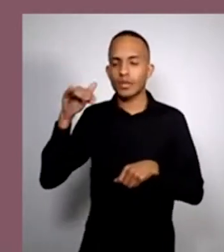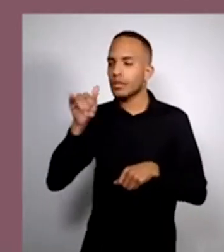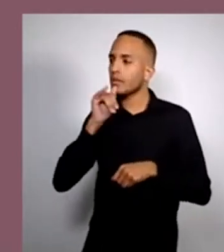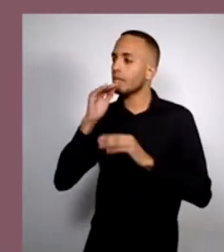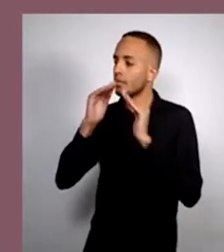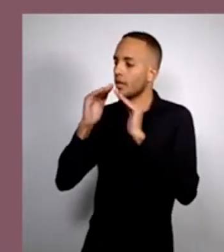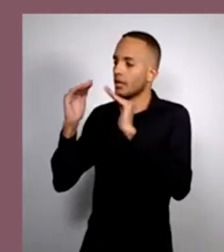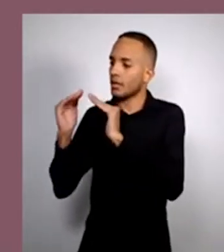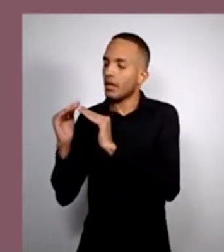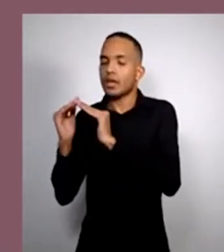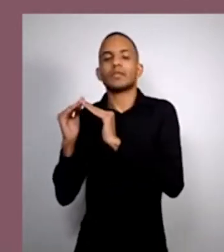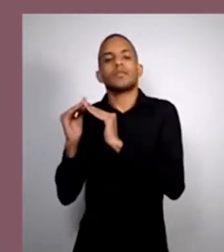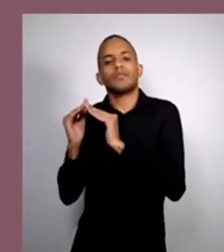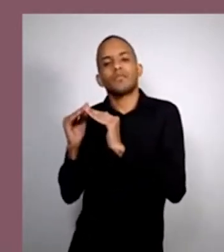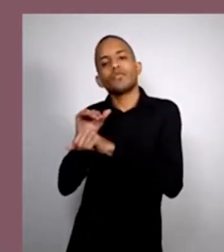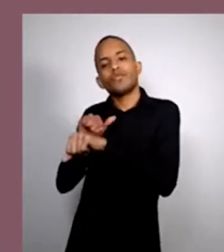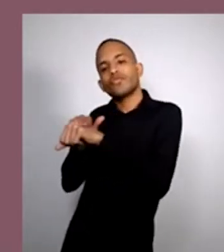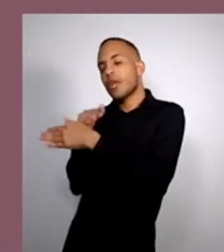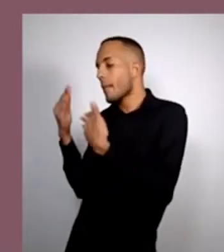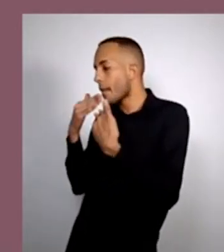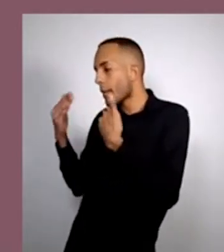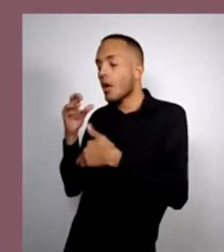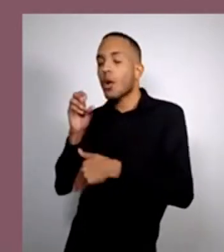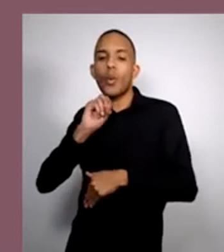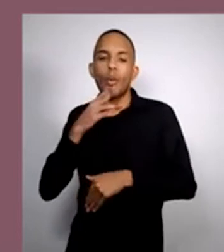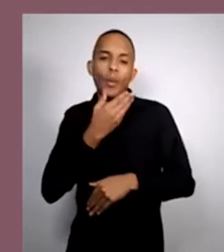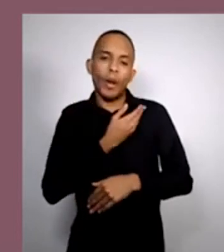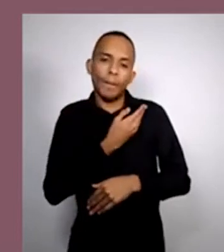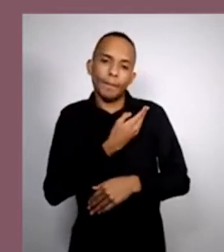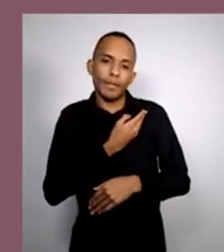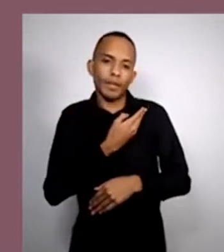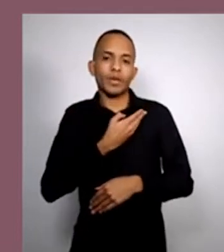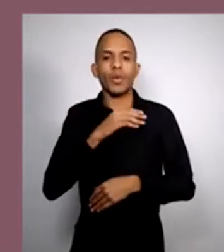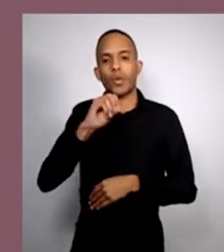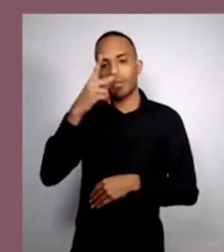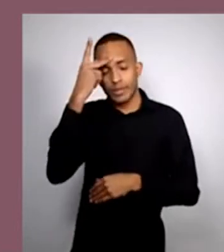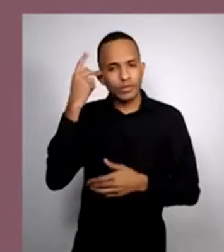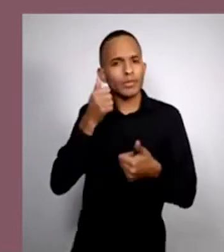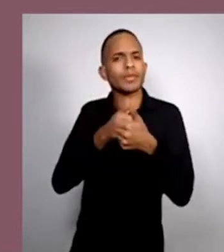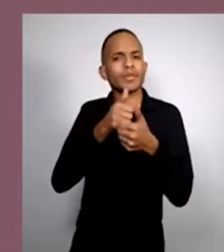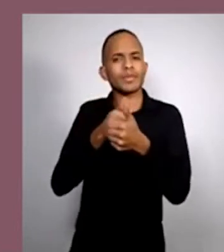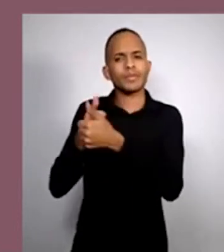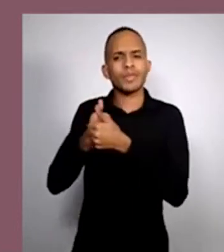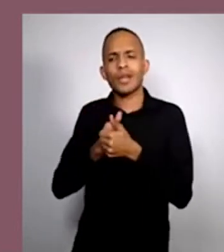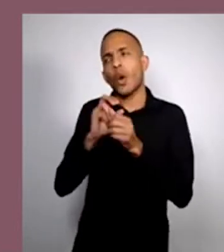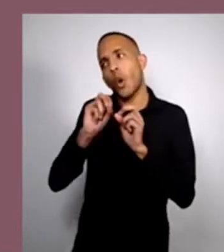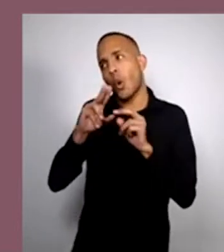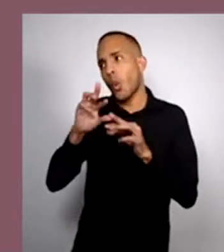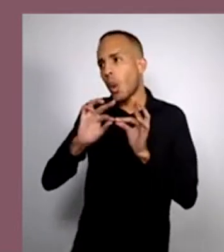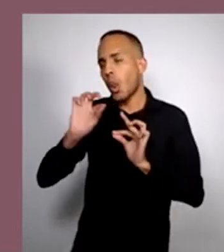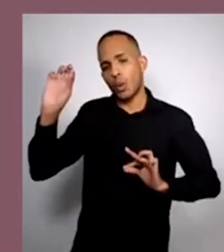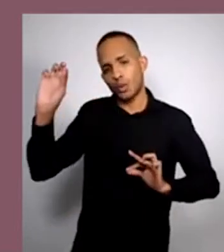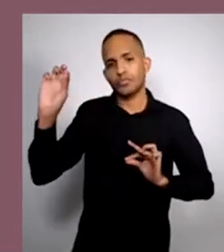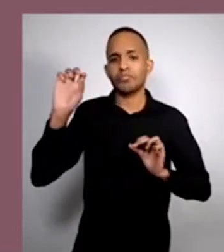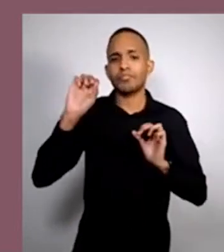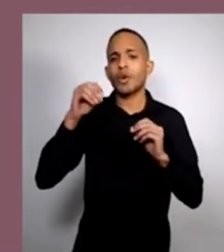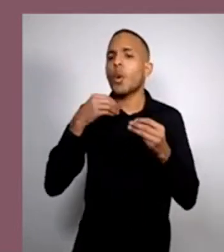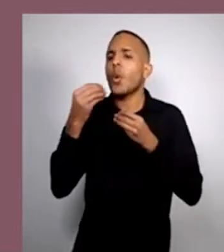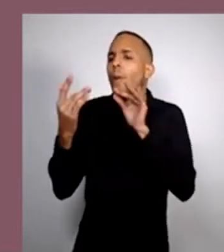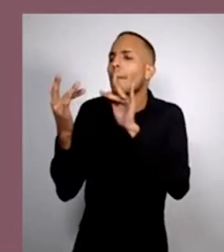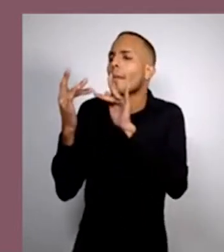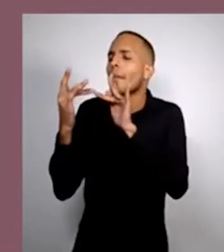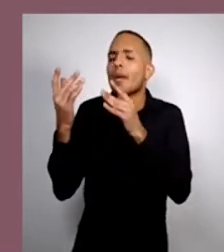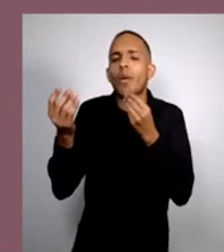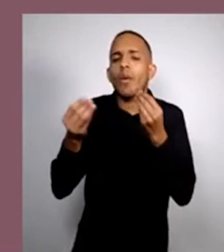vizinhos, com os amigos, com as pessoas mais próximas ou mais distantes. Vamos nos